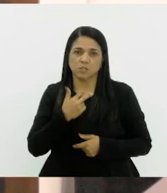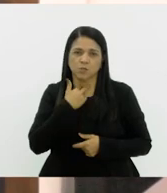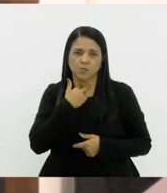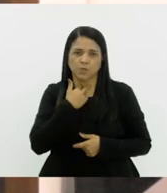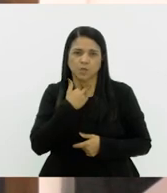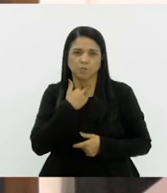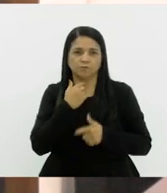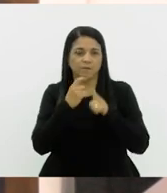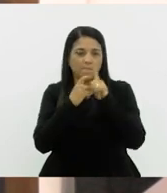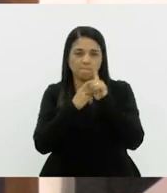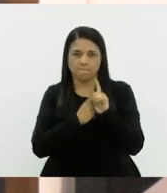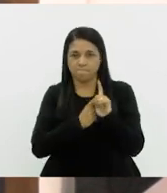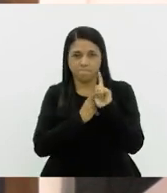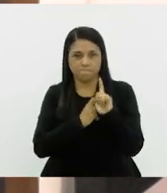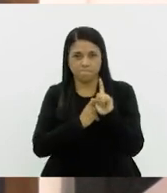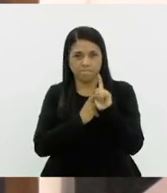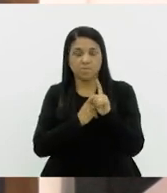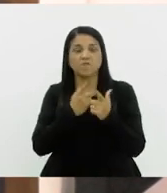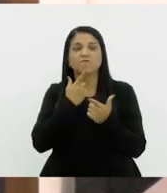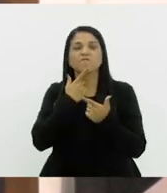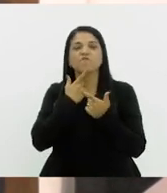boa vontade apenas